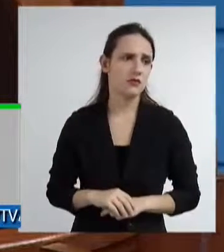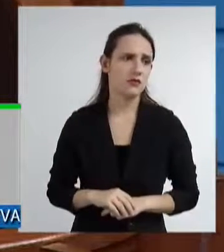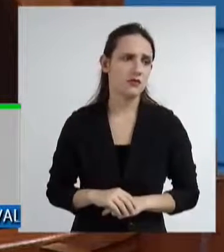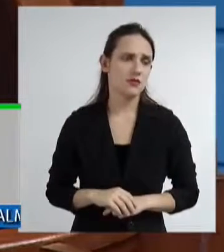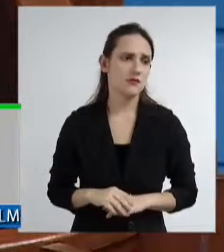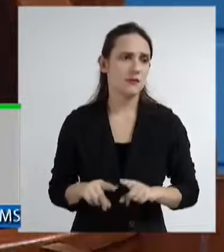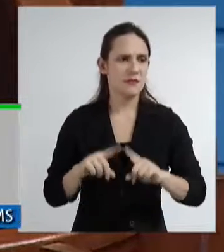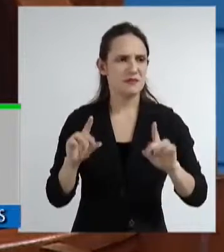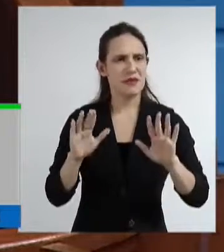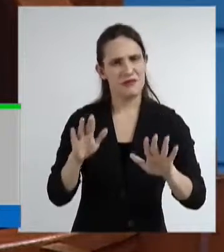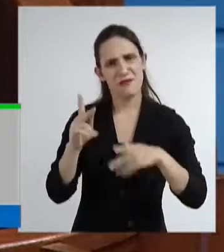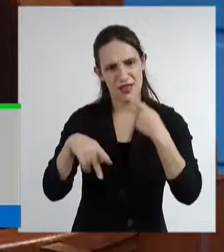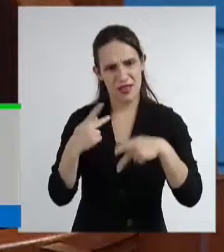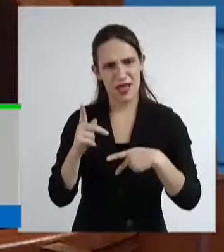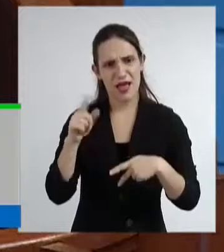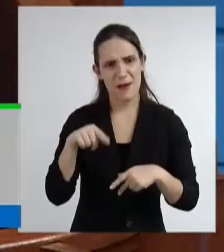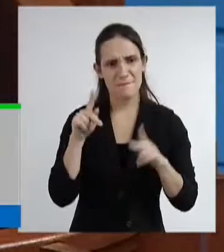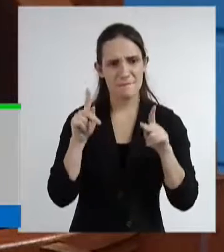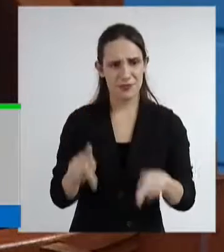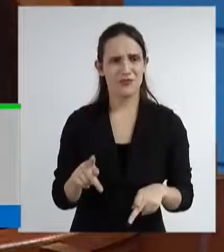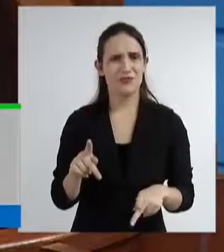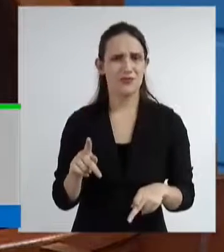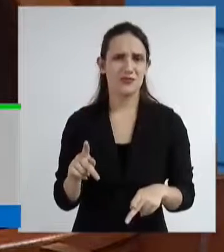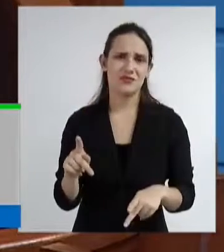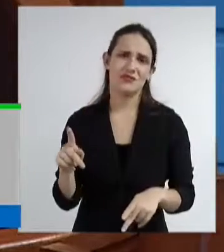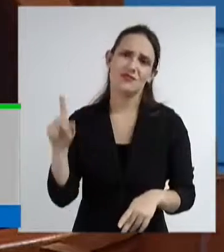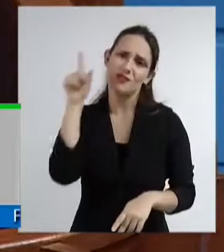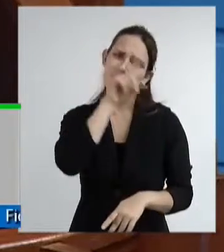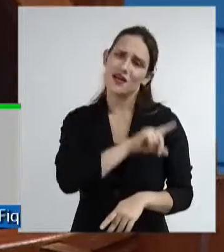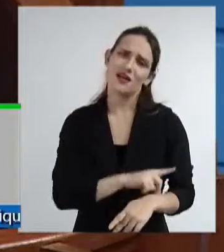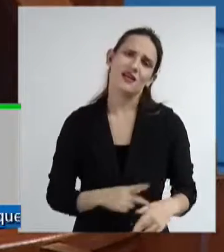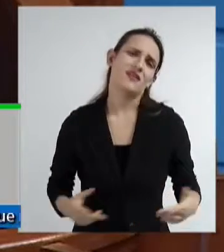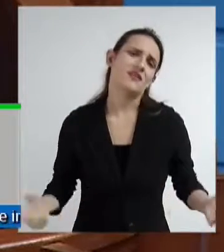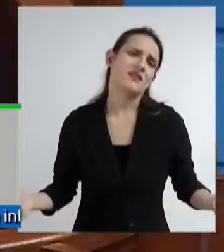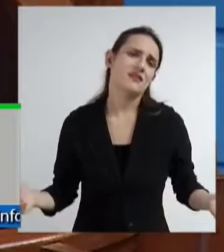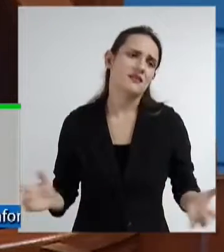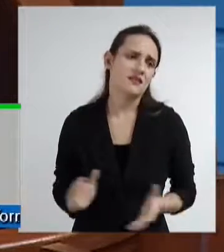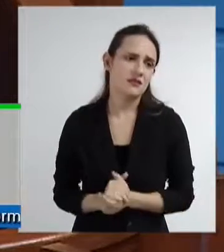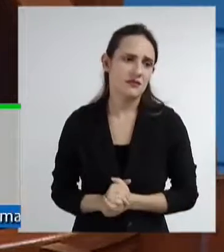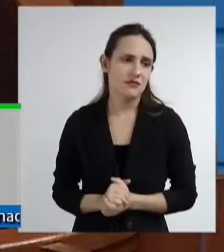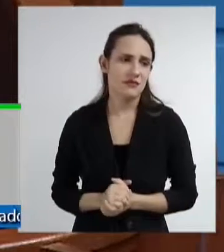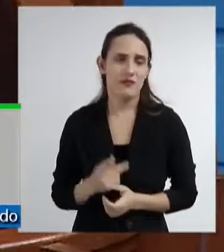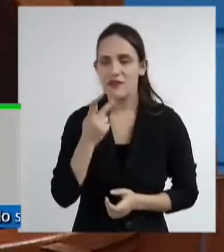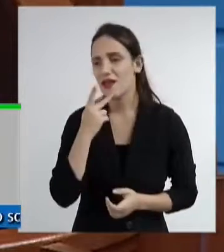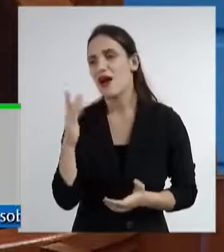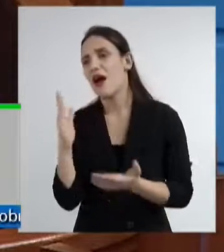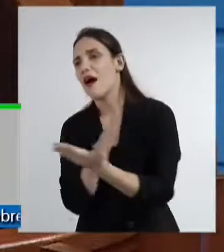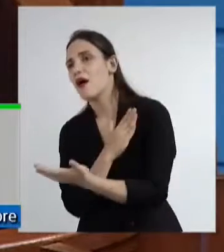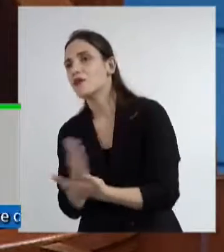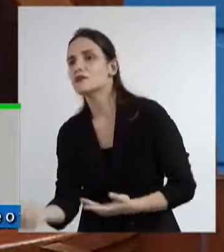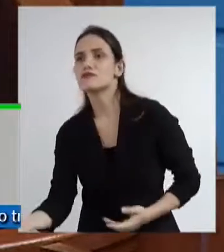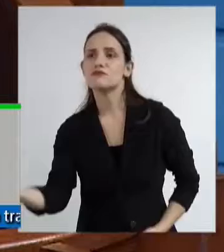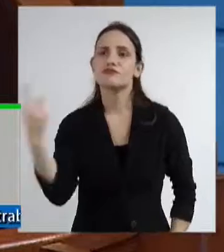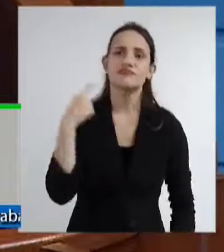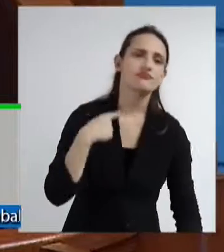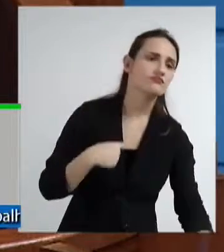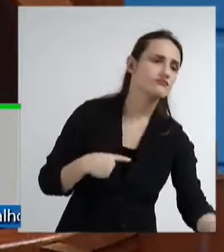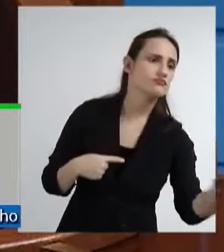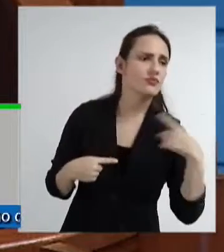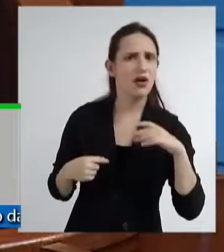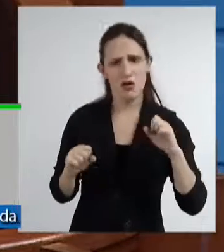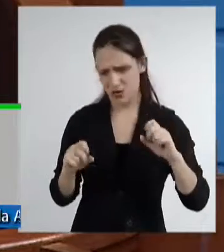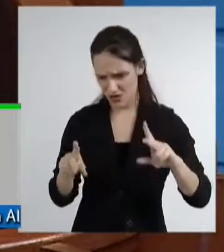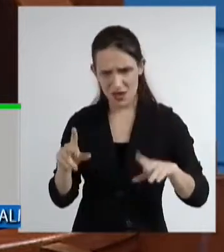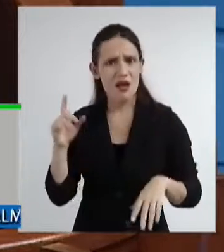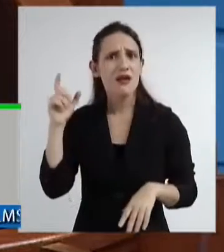Agora dizer que nosso povo tem essa vocação, agora se dissesse que um ou outro faz isso, também um ou outro americano